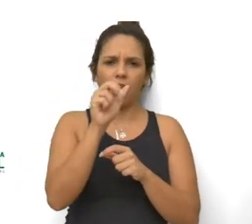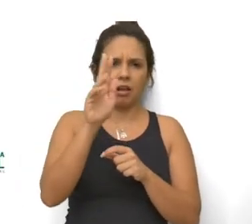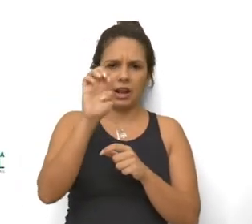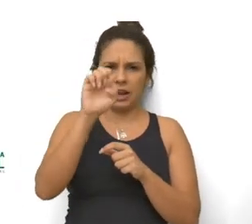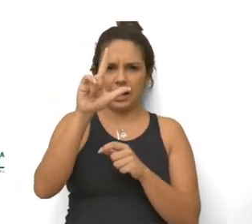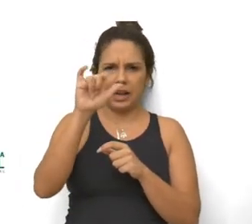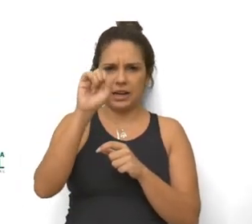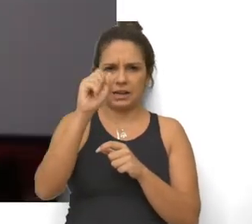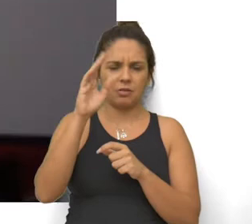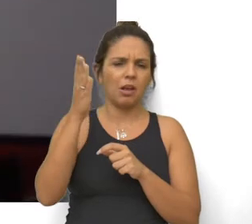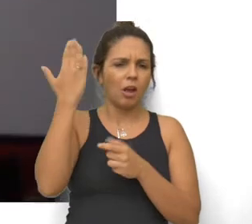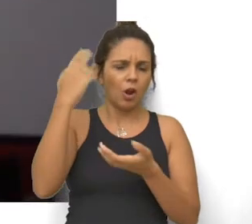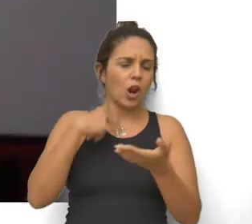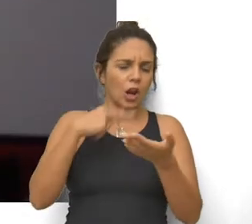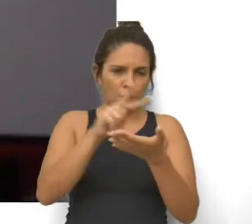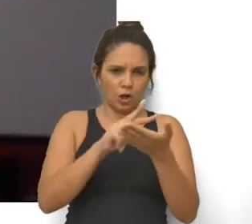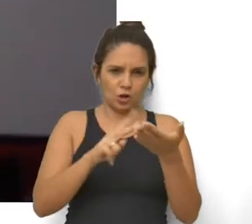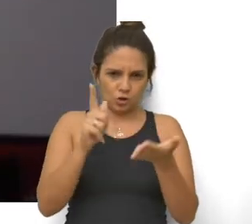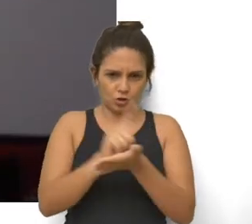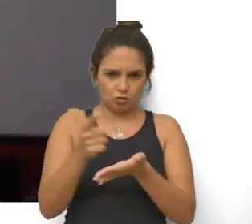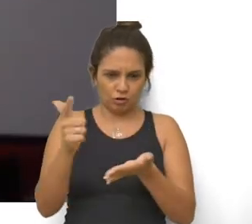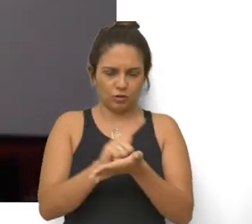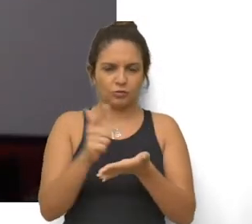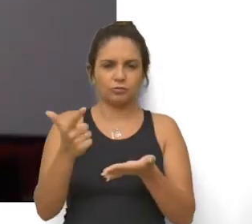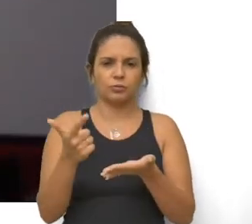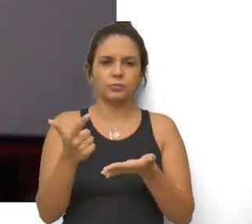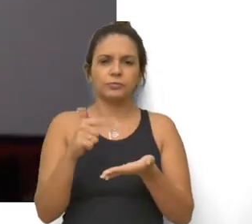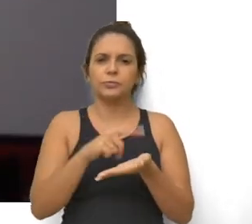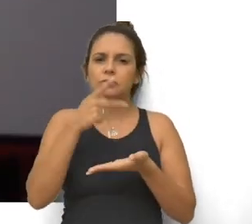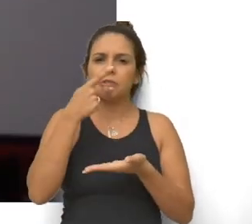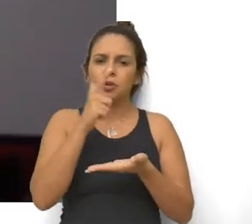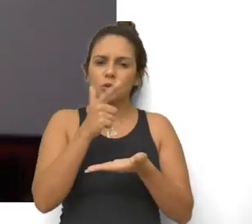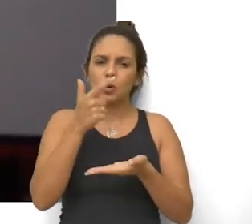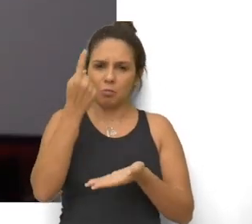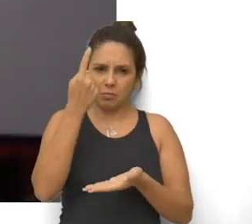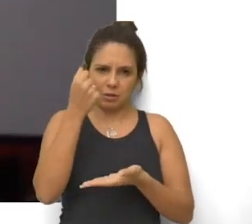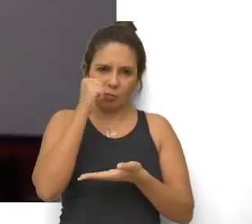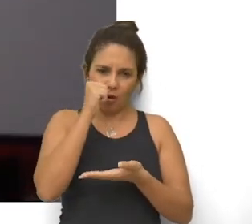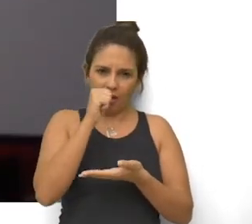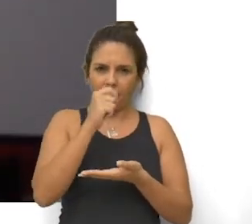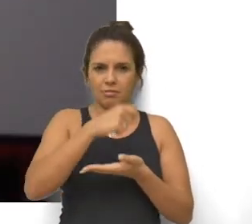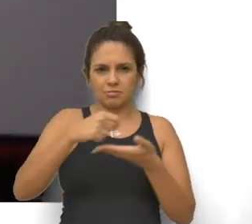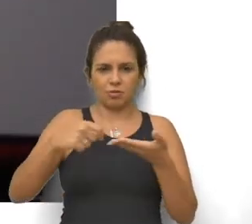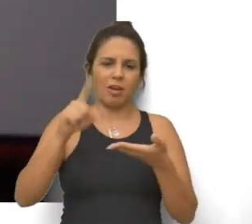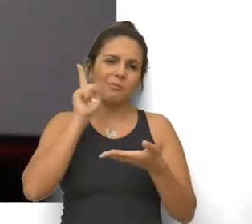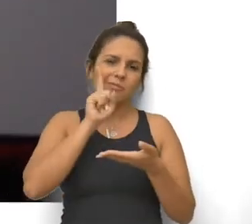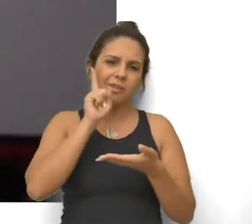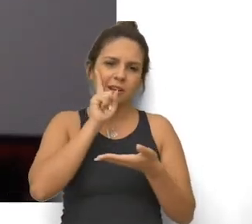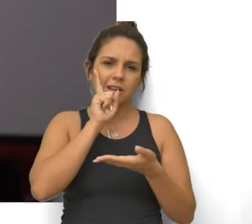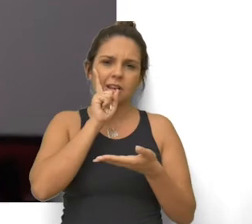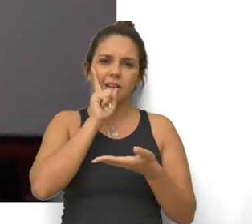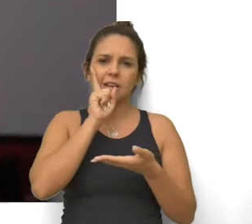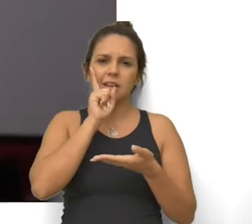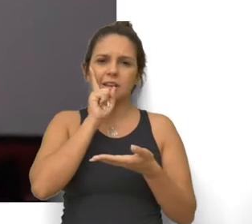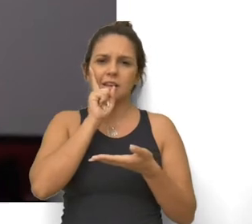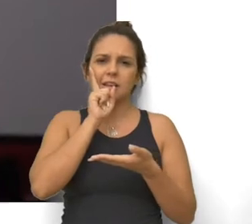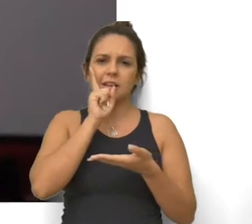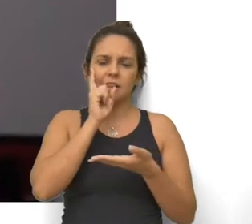uma resenha no jornal uma vez que falava de uma escritora americana que tinha vivido